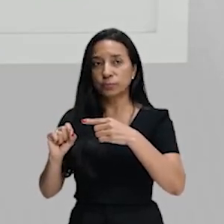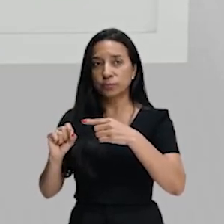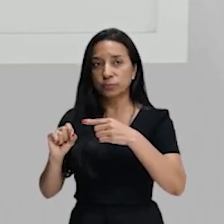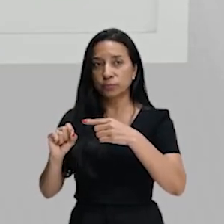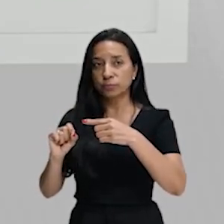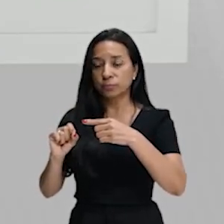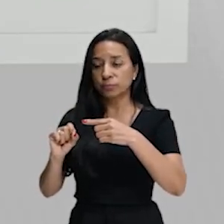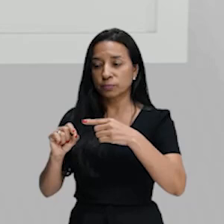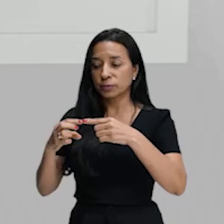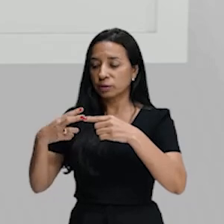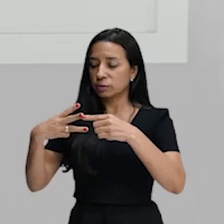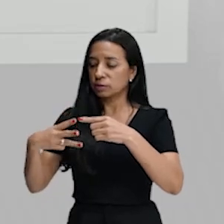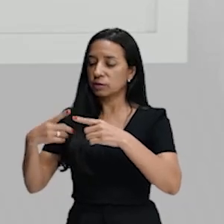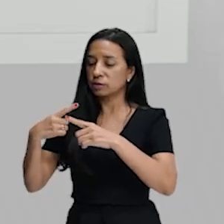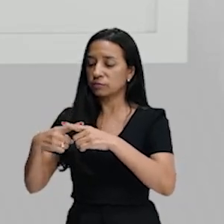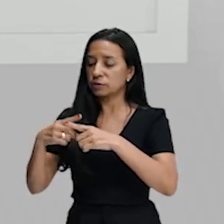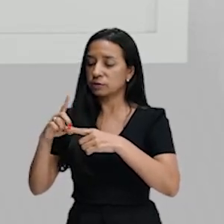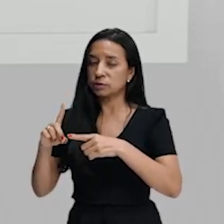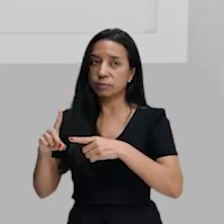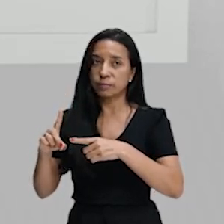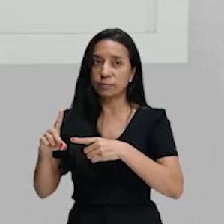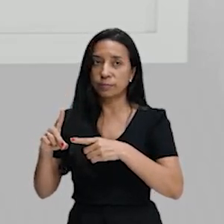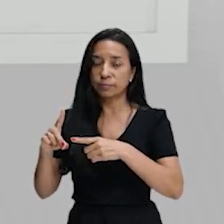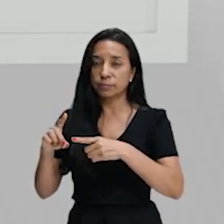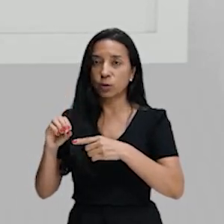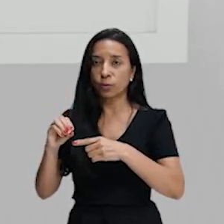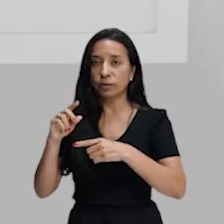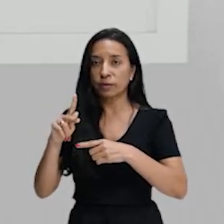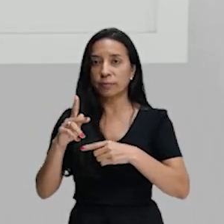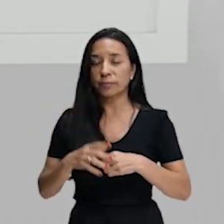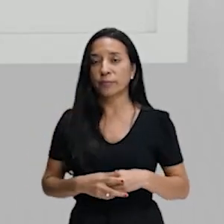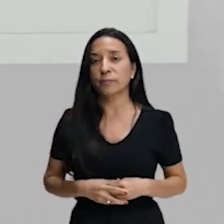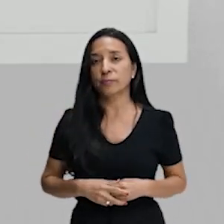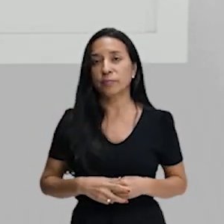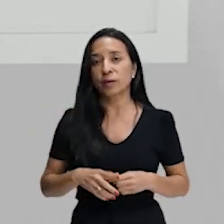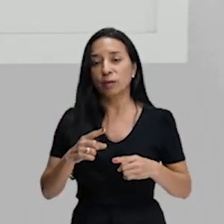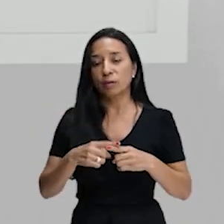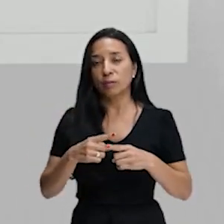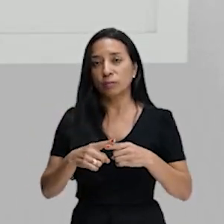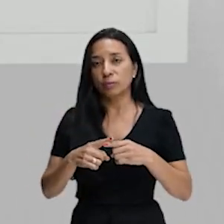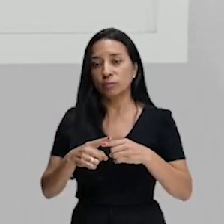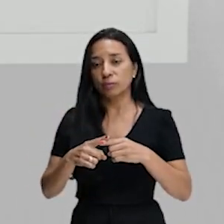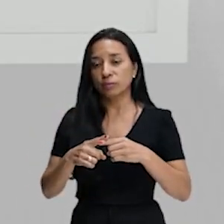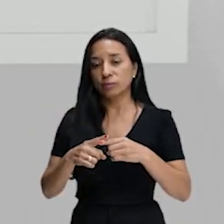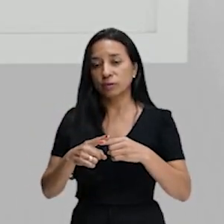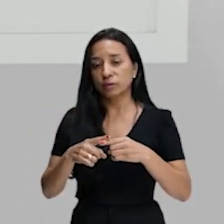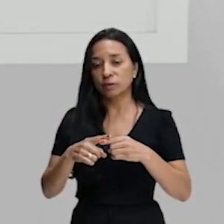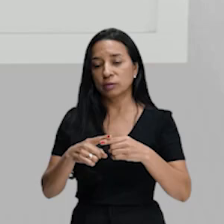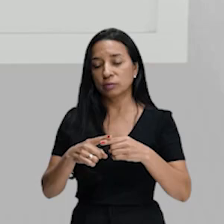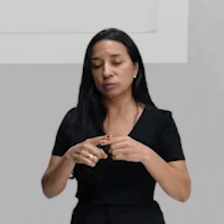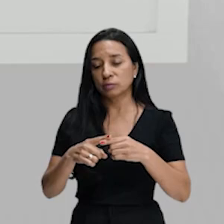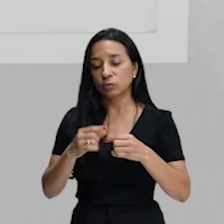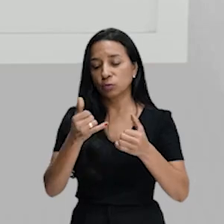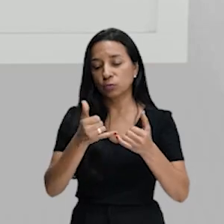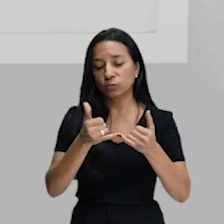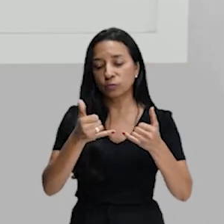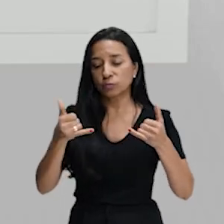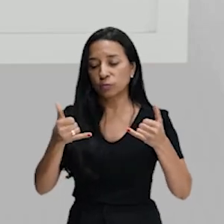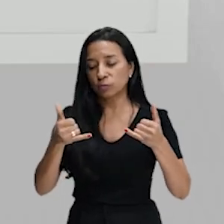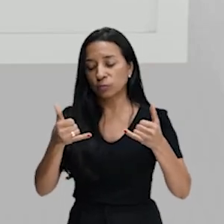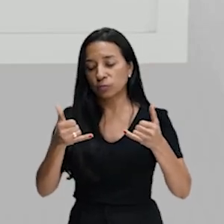Vai ser 3 vezes D. Ok? Porque dele até o fio, né, do fio 1 ao fio 2 é 10